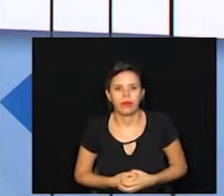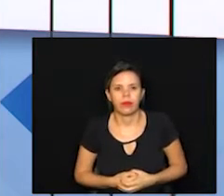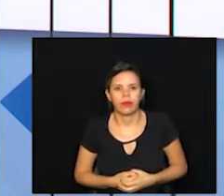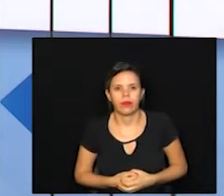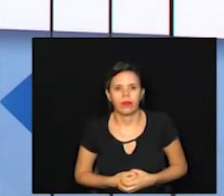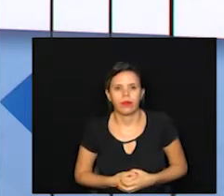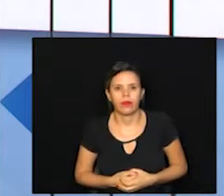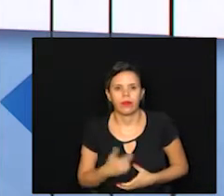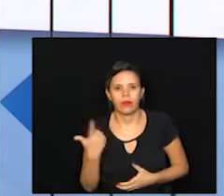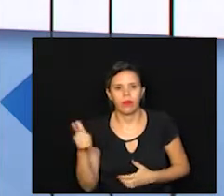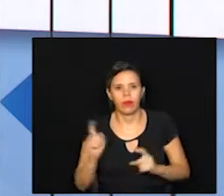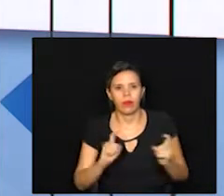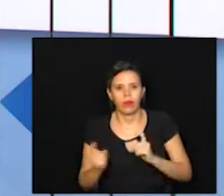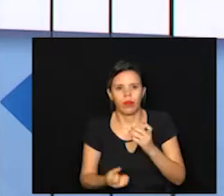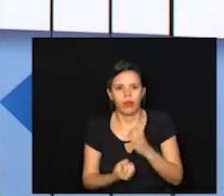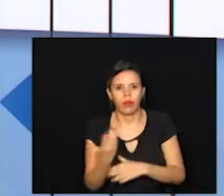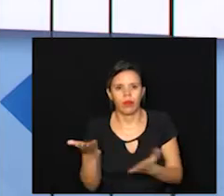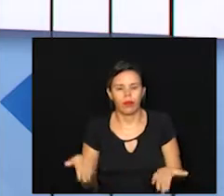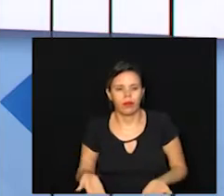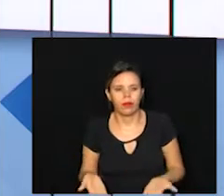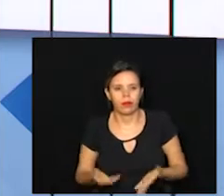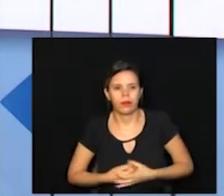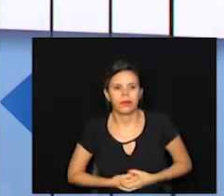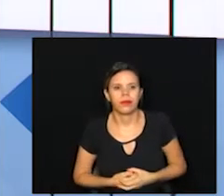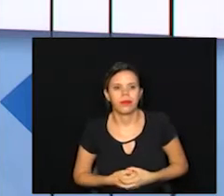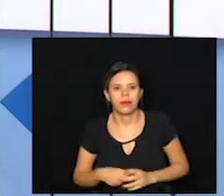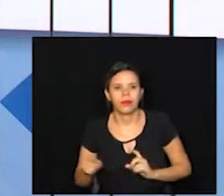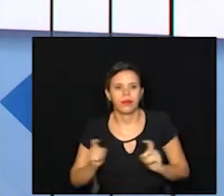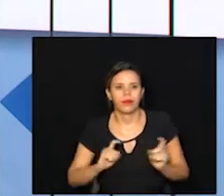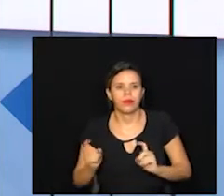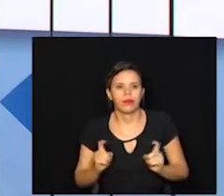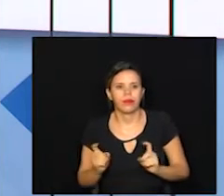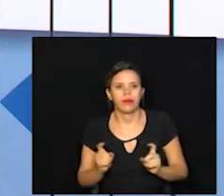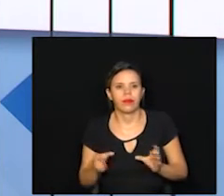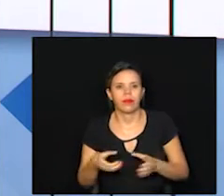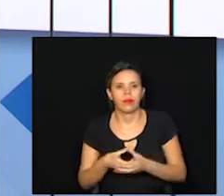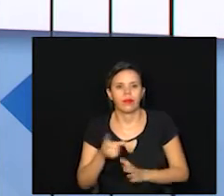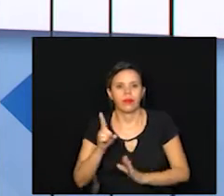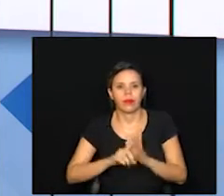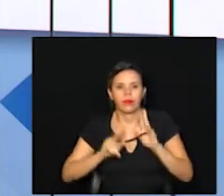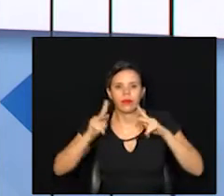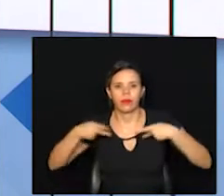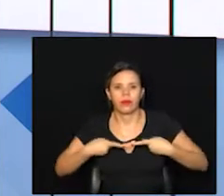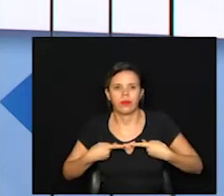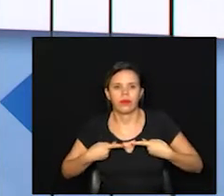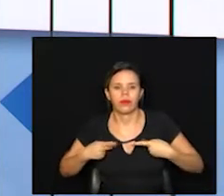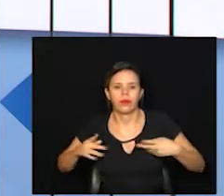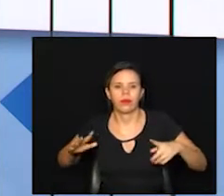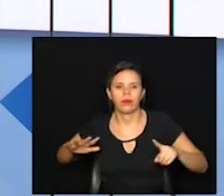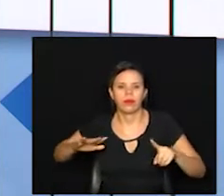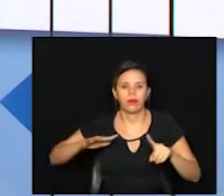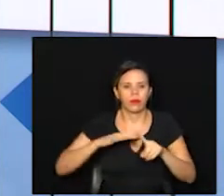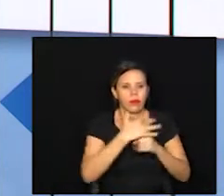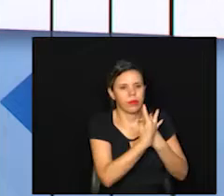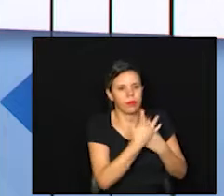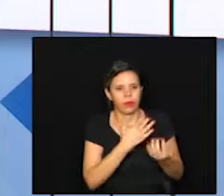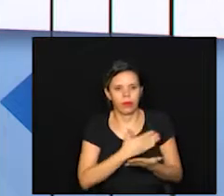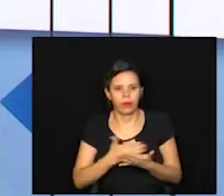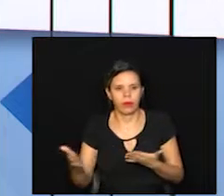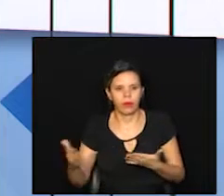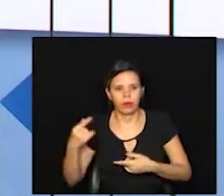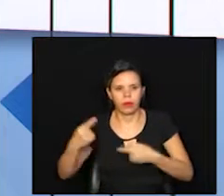E uma outra reunião que aconteceu aqui foi a reunião da Comissão de Direitos Humanos e Cidadania, que deu início